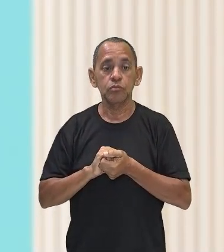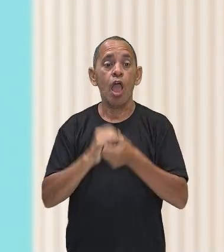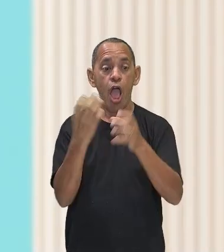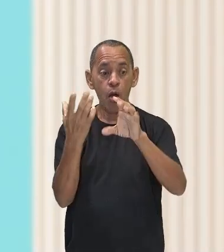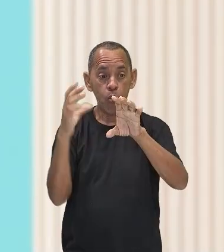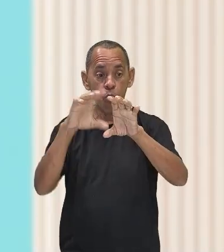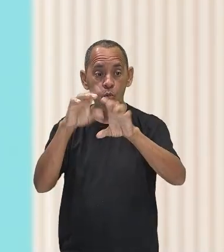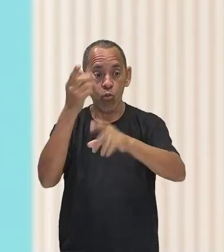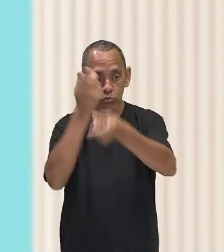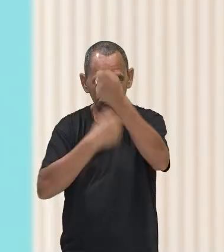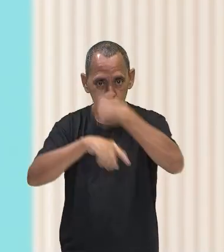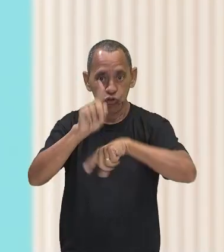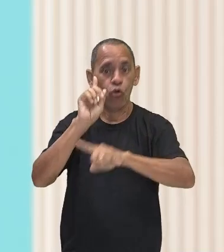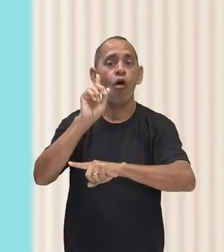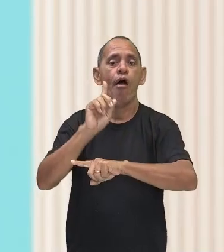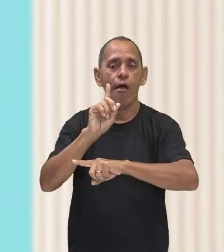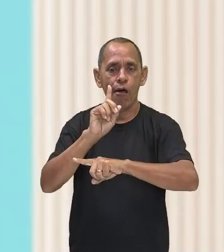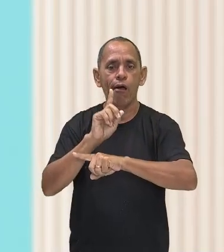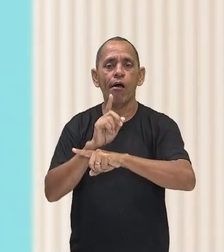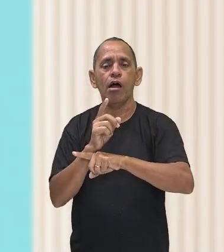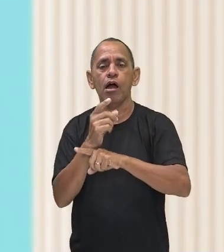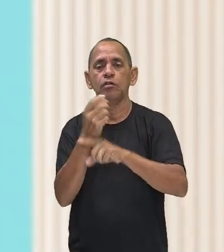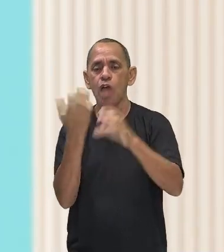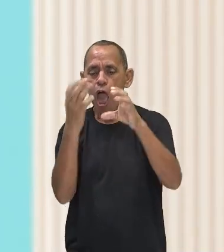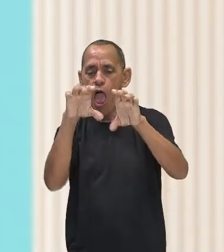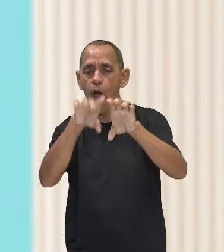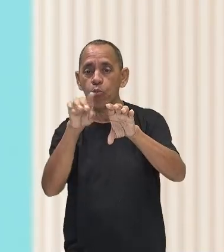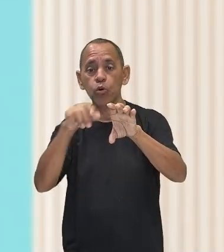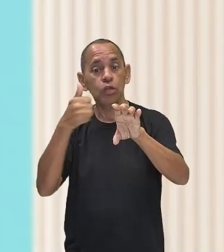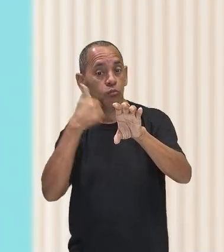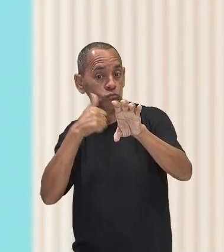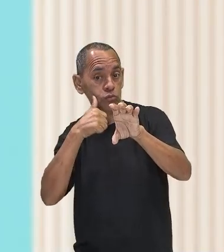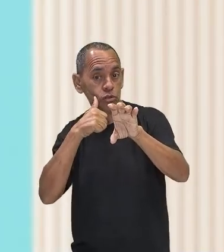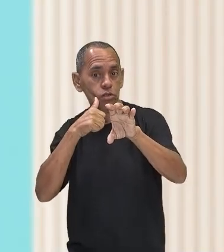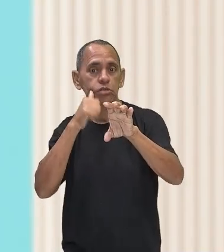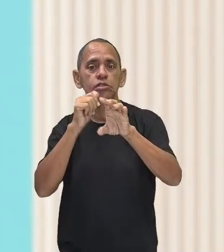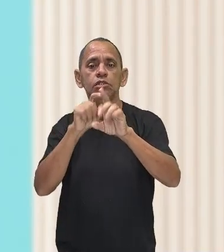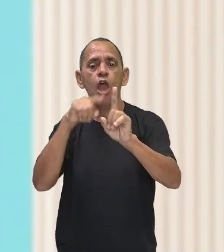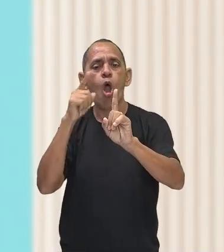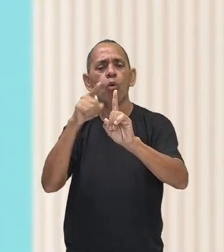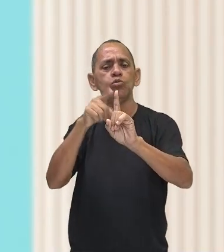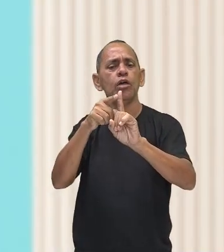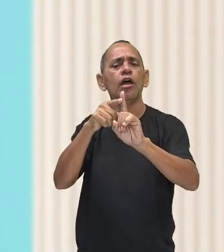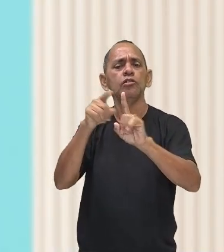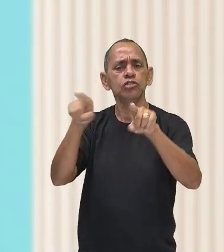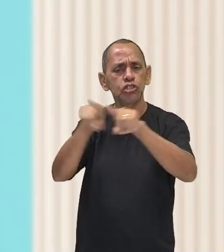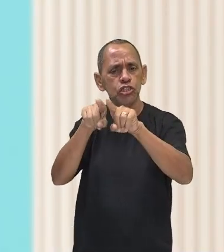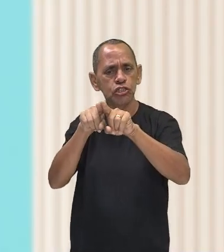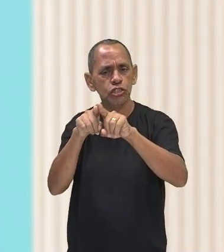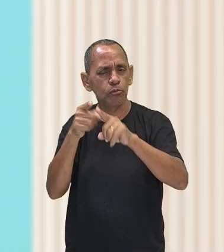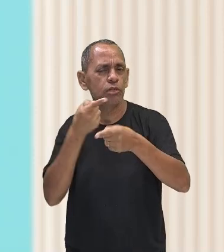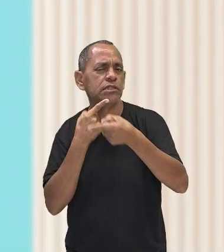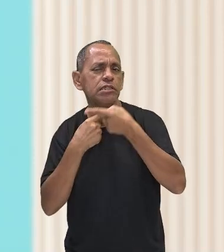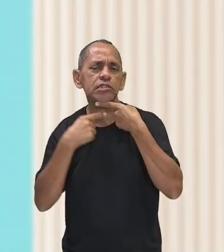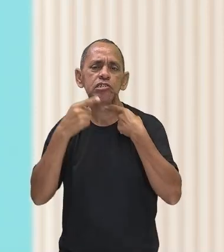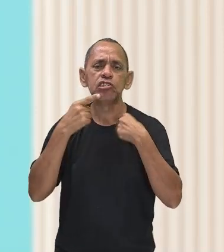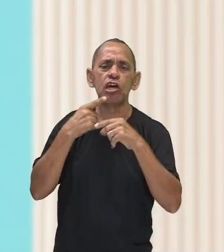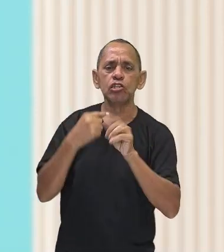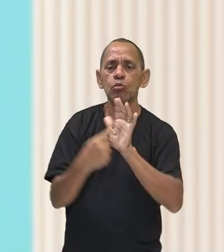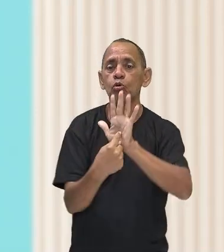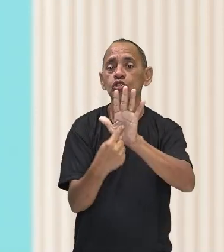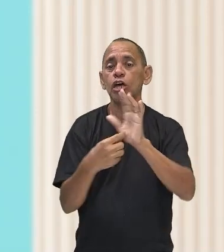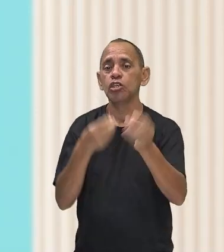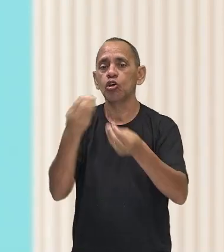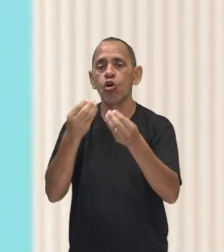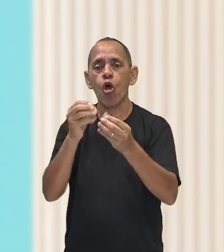a feminina muitas vezes é objetificada e sexualizada sendo retratada como um